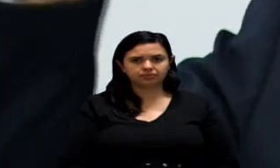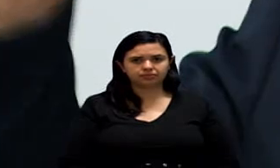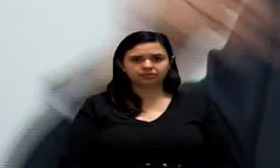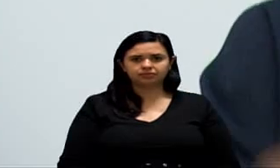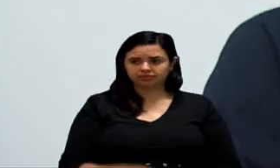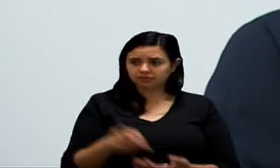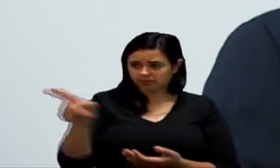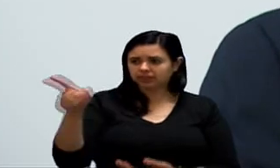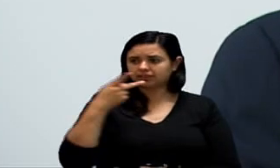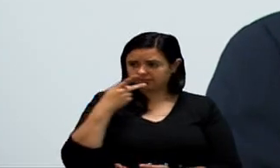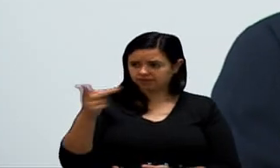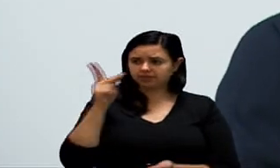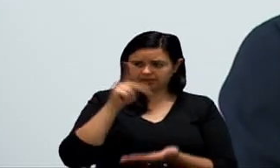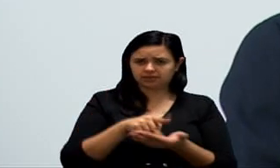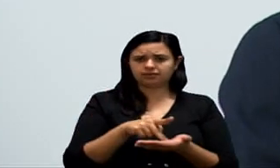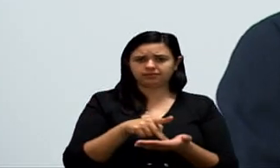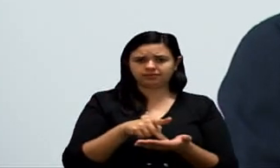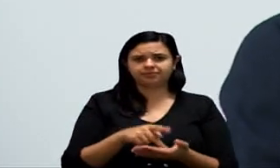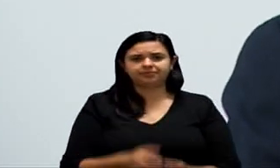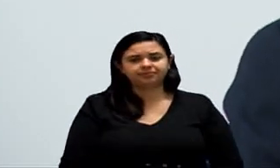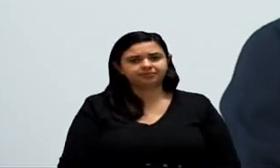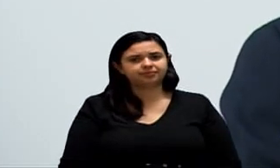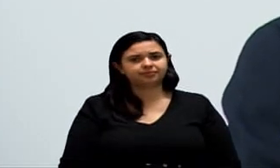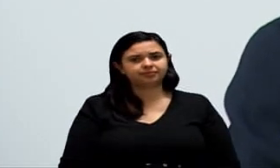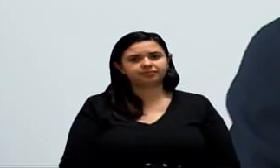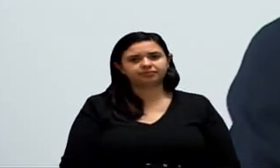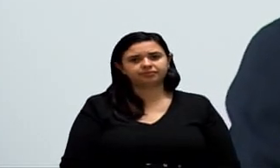Verdade, você falou verdade, verdade. Aí eu fui e falei